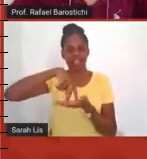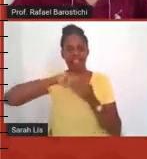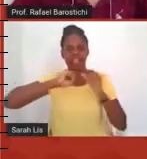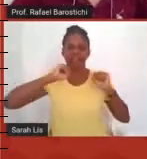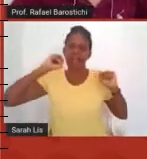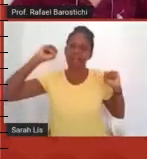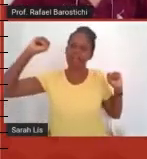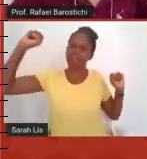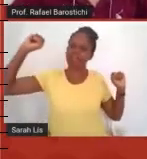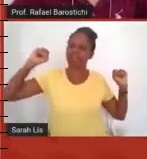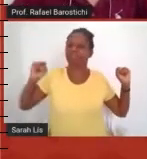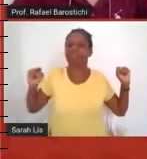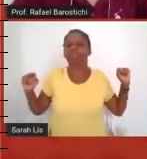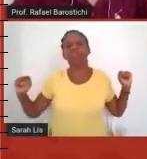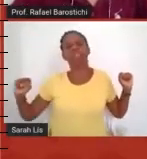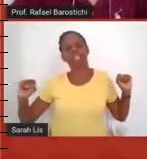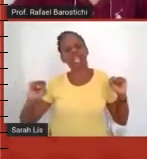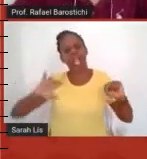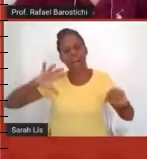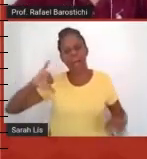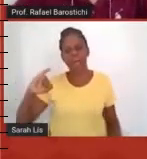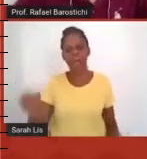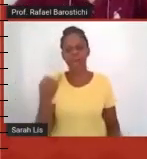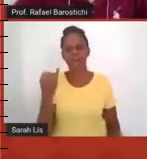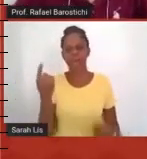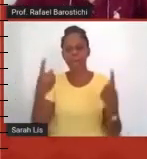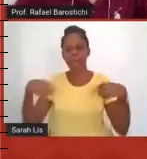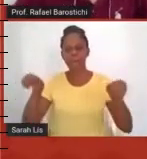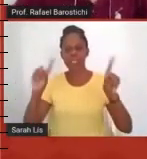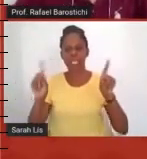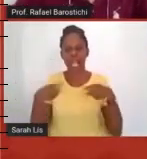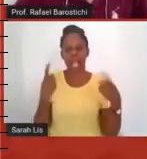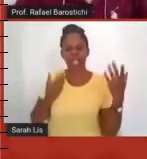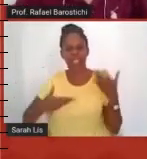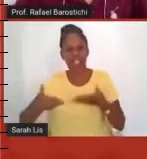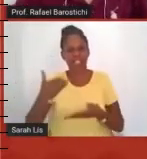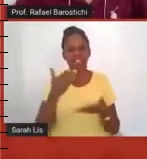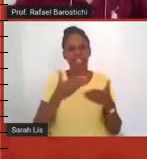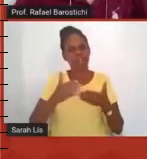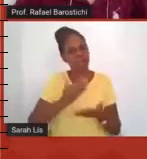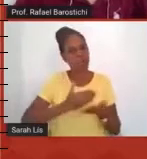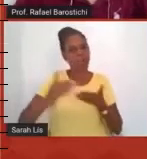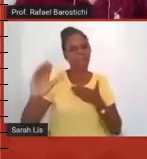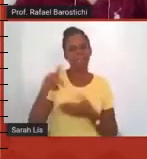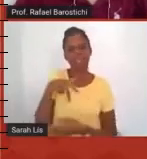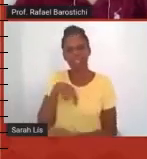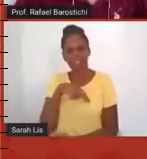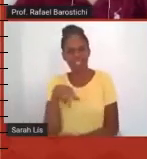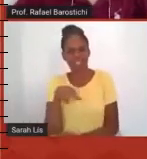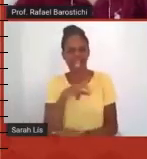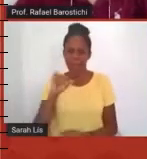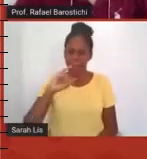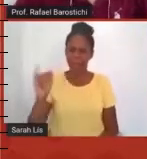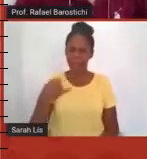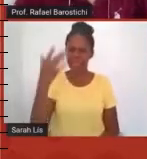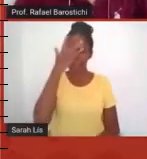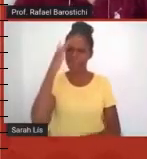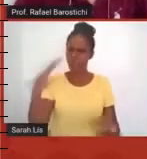aproveita o embalo da música, faz aquela dentinha, aproveita que não tem ninguém te vendo.